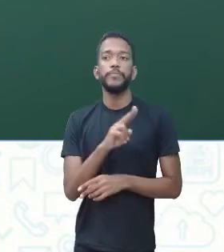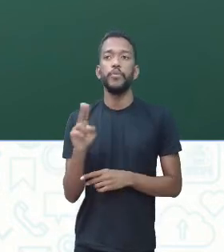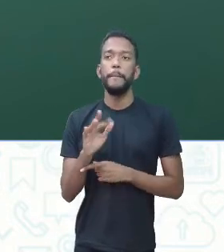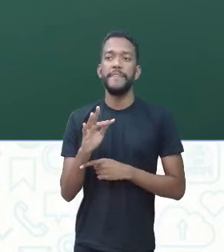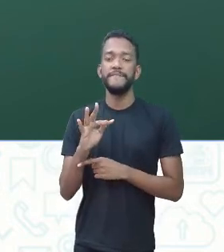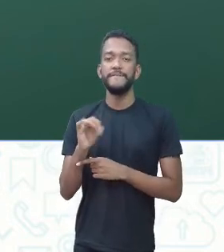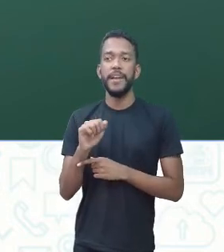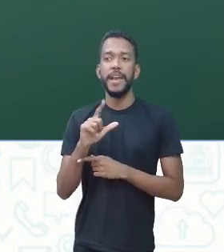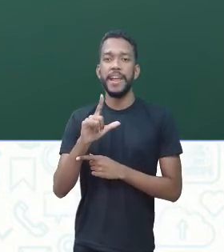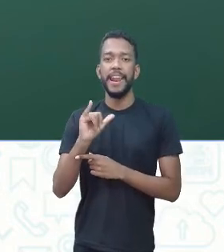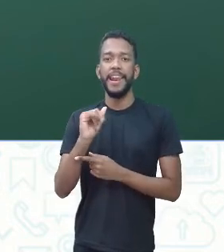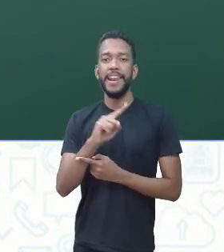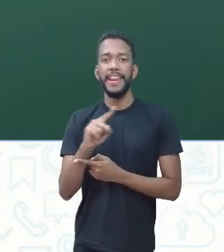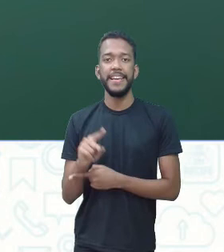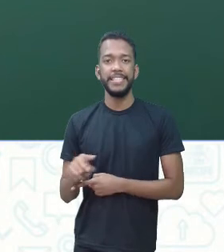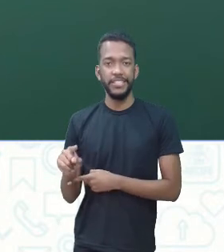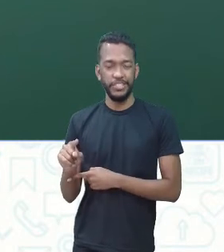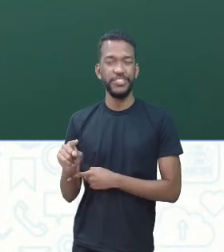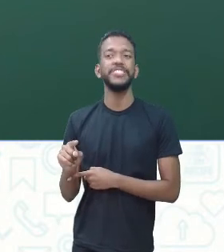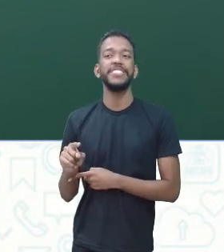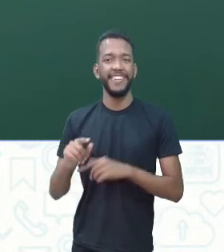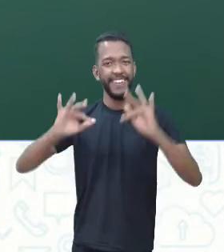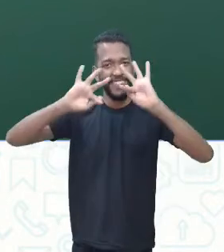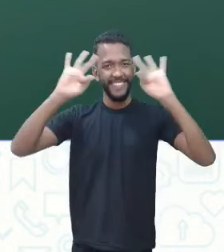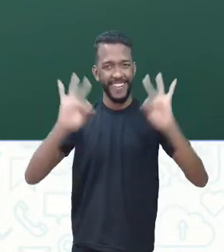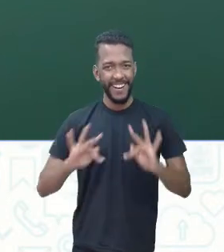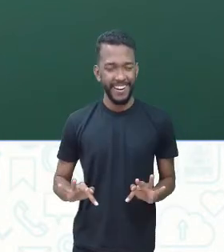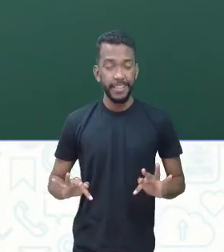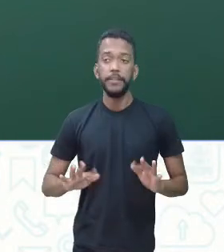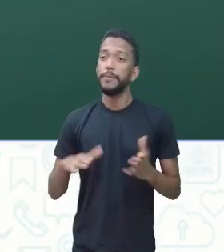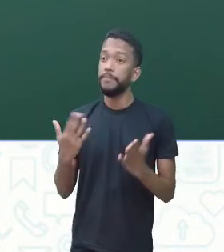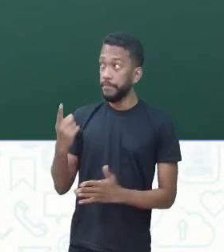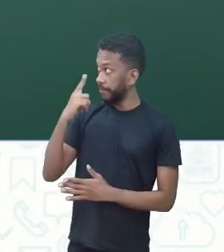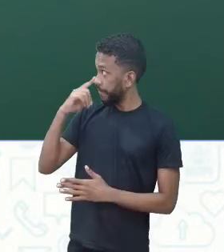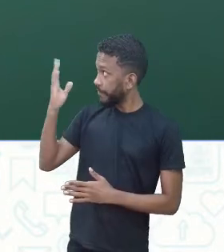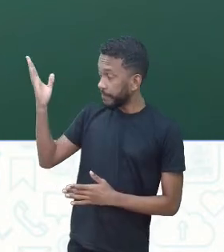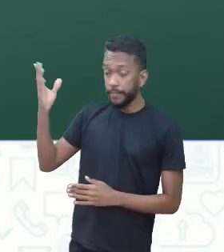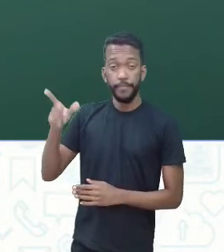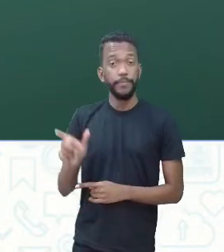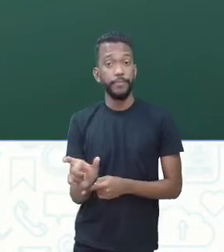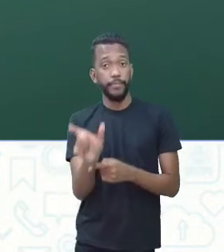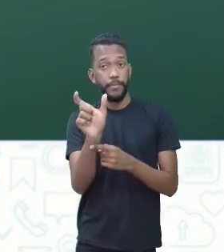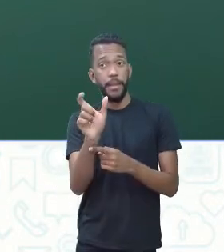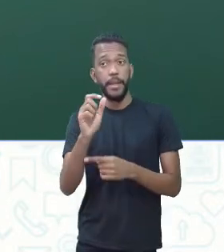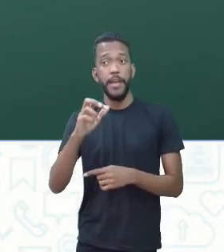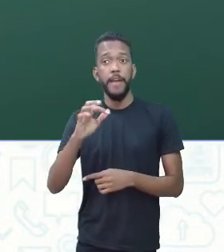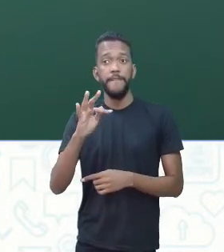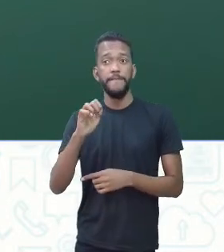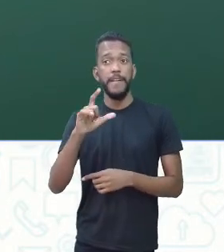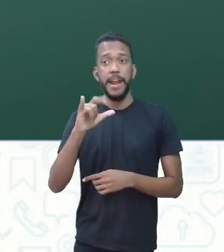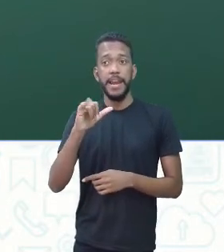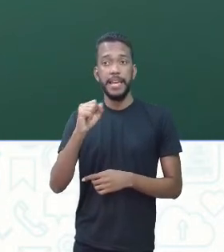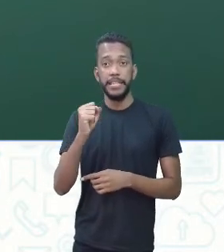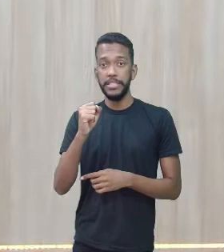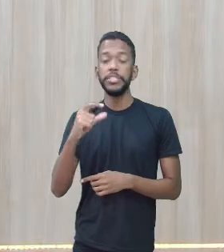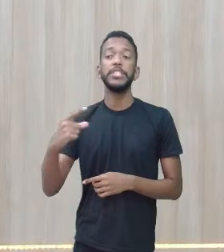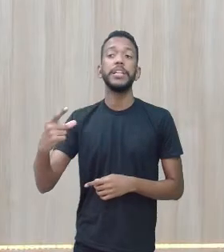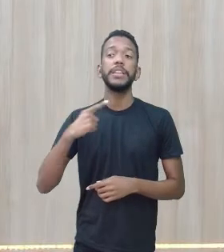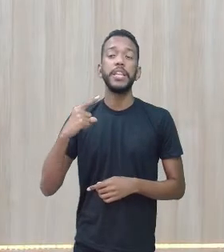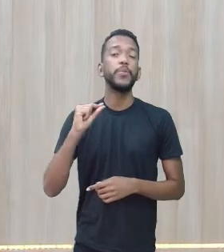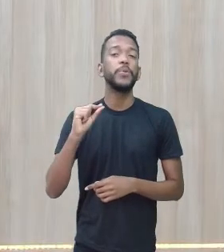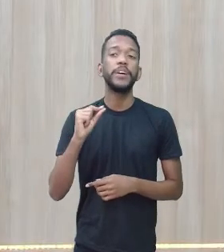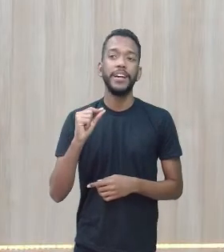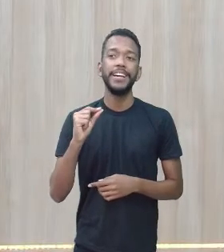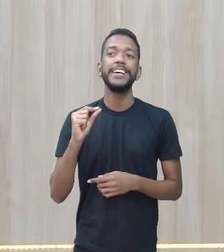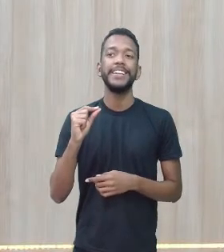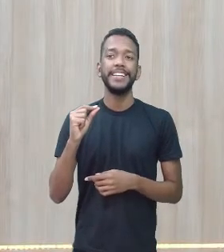Feliz. Este radical aqui é uma palavra, feliz.